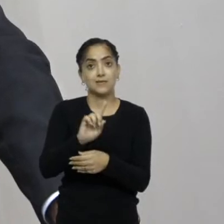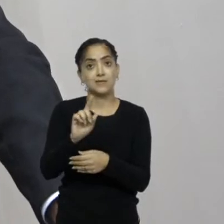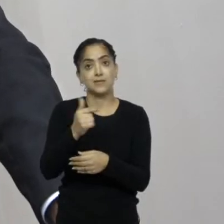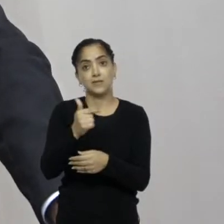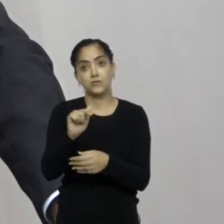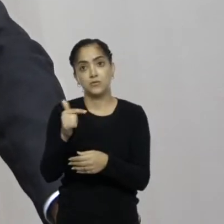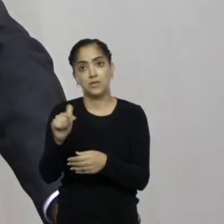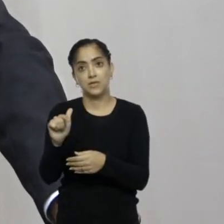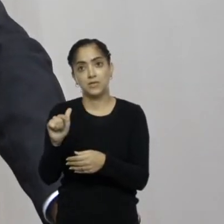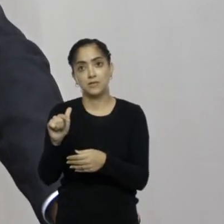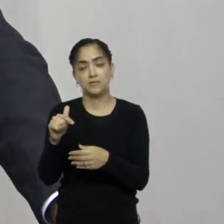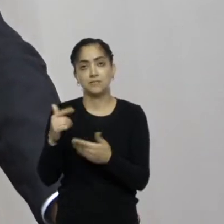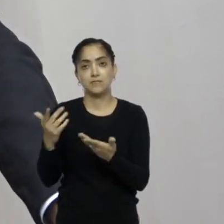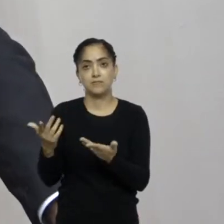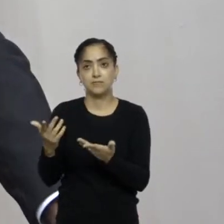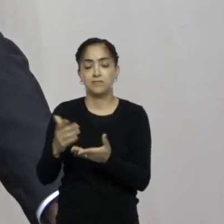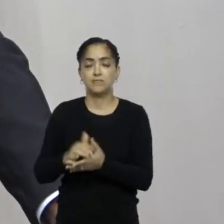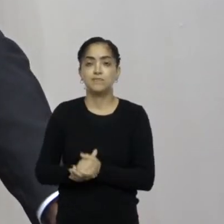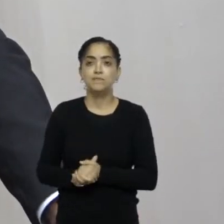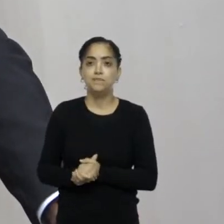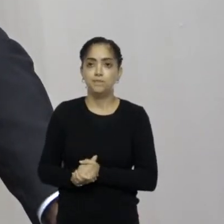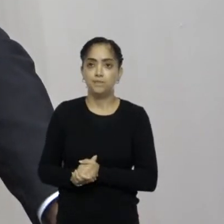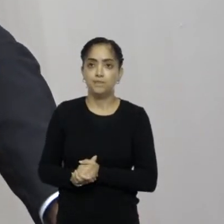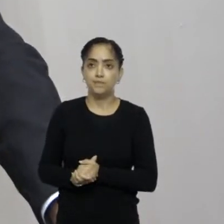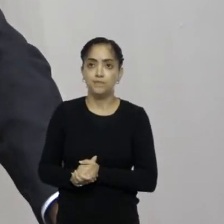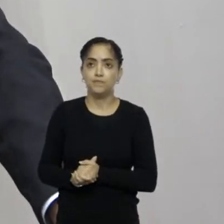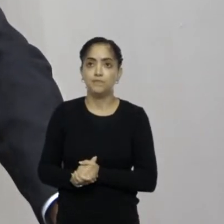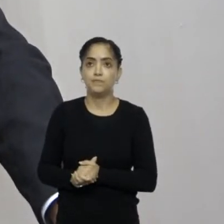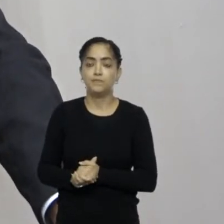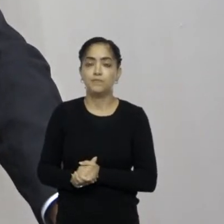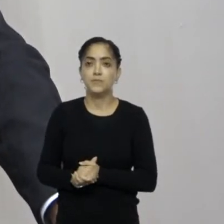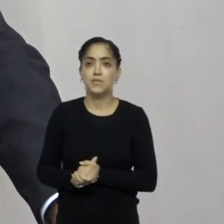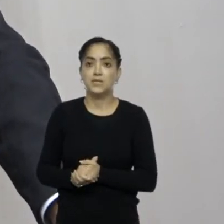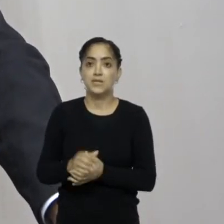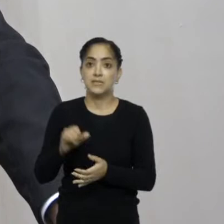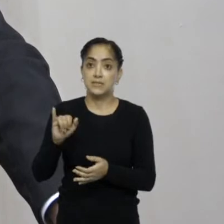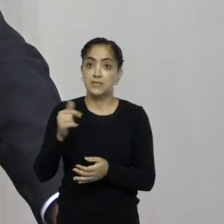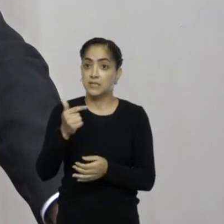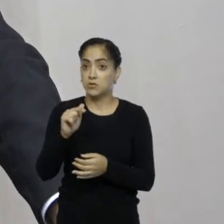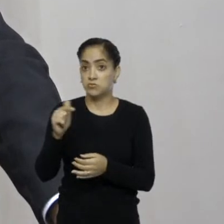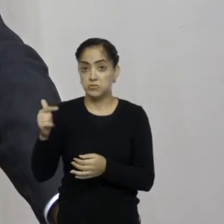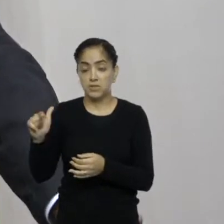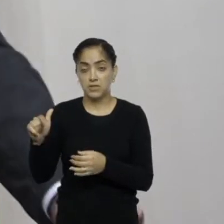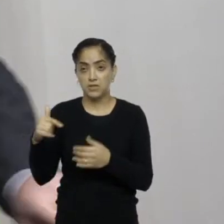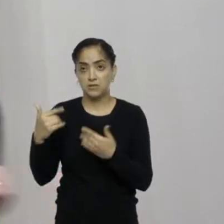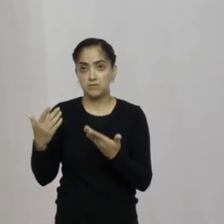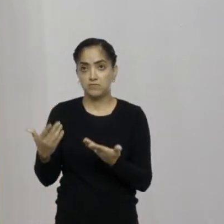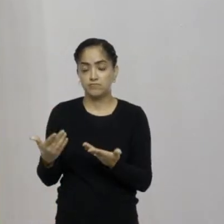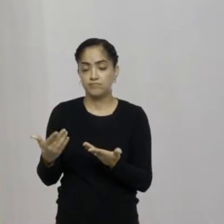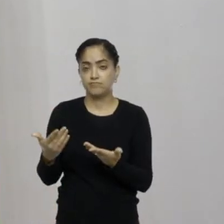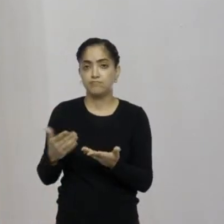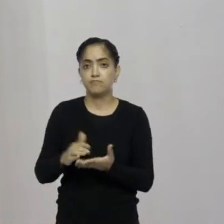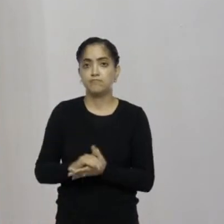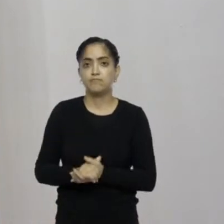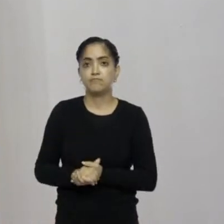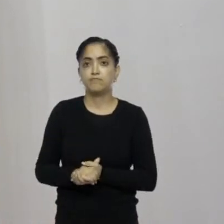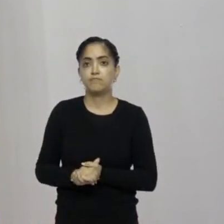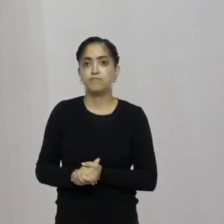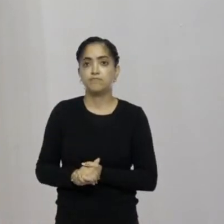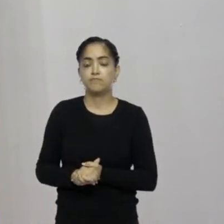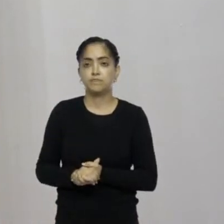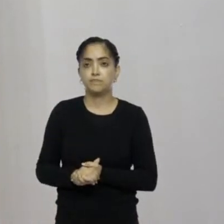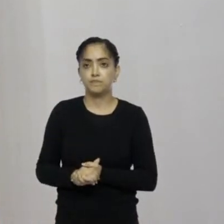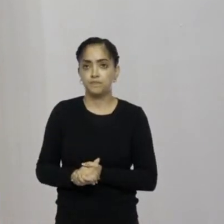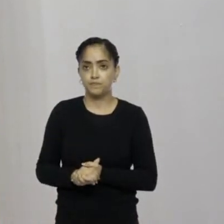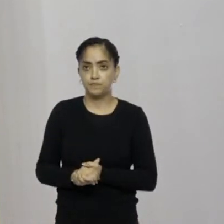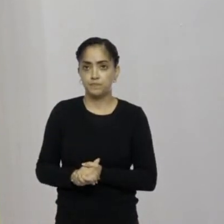obviamente que não chegam lá, se não passam por aqui. Com isso, não